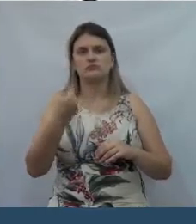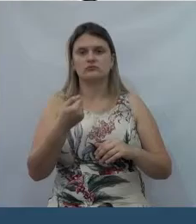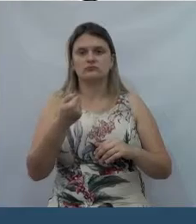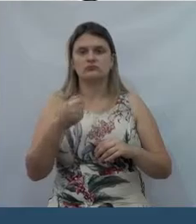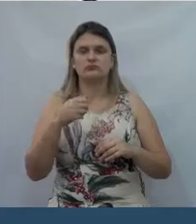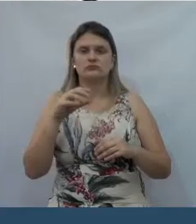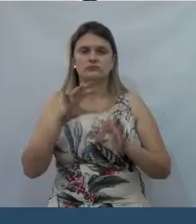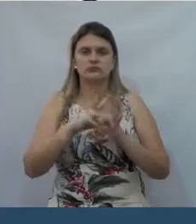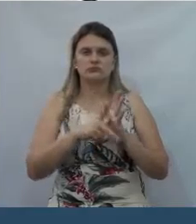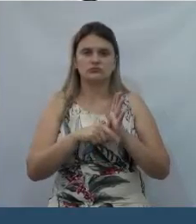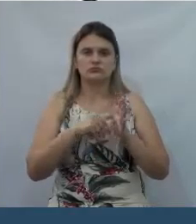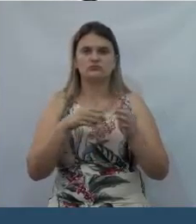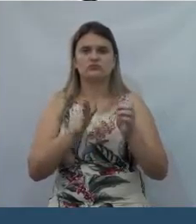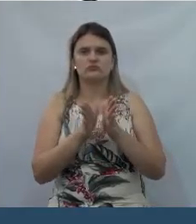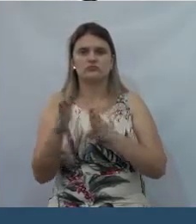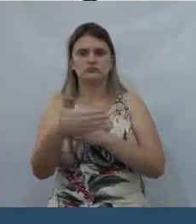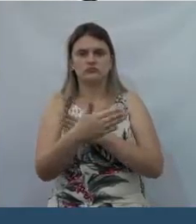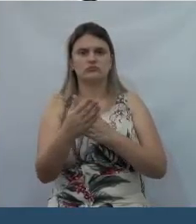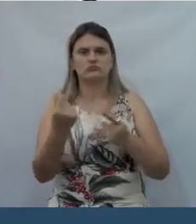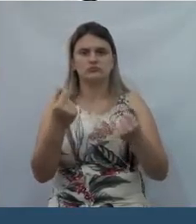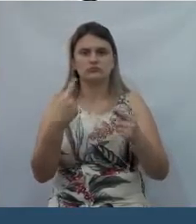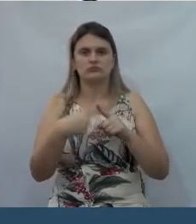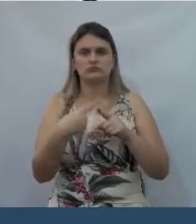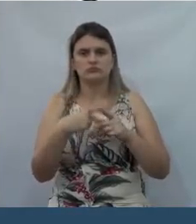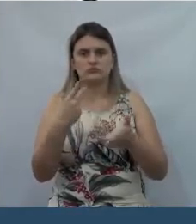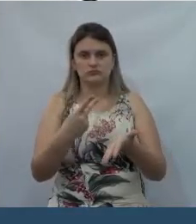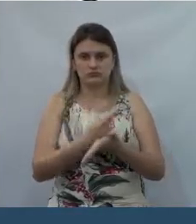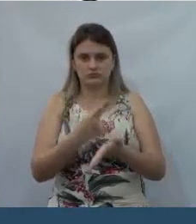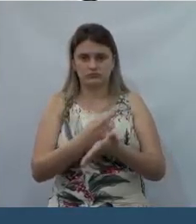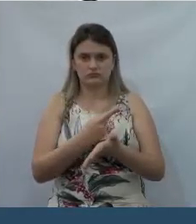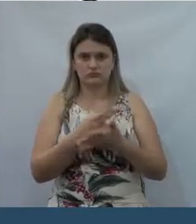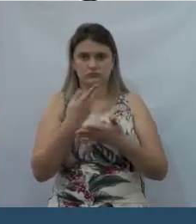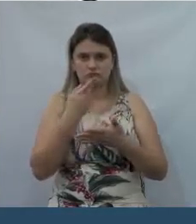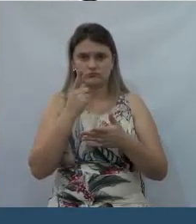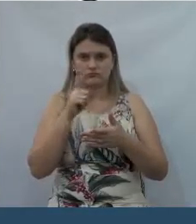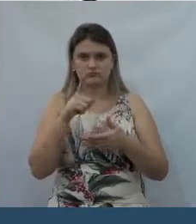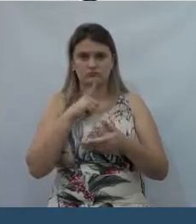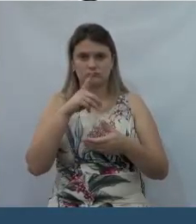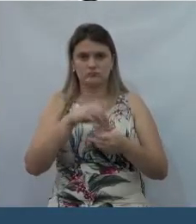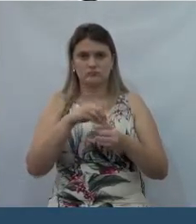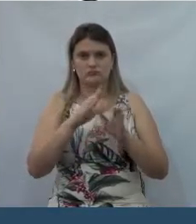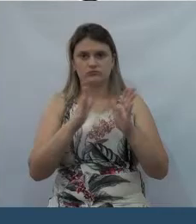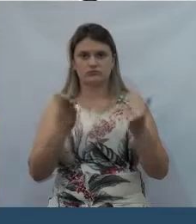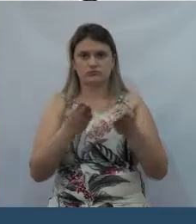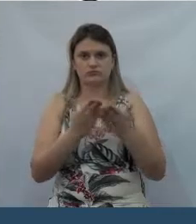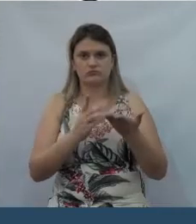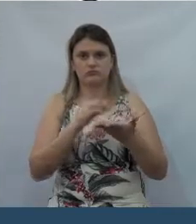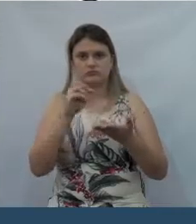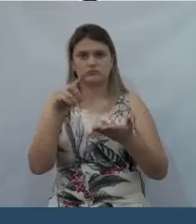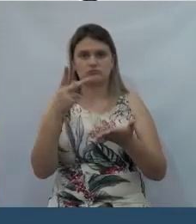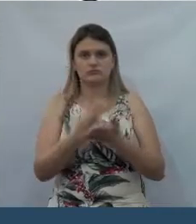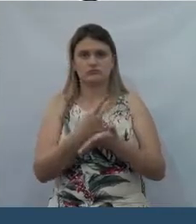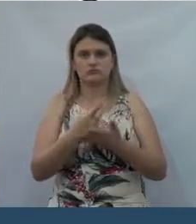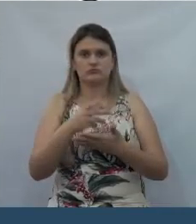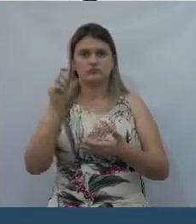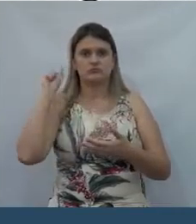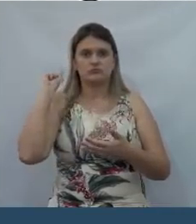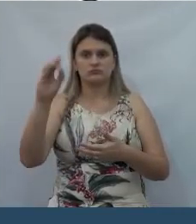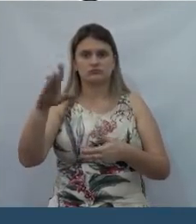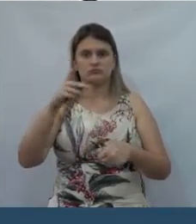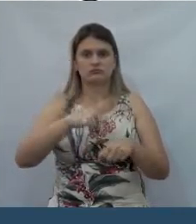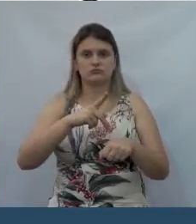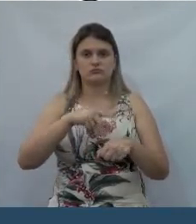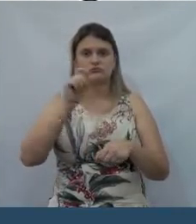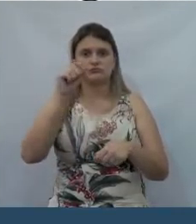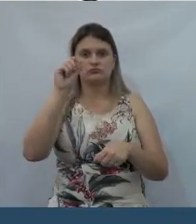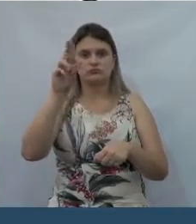em corrupção, em desvio, nada, porque errar, isso é bíblico, né? Errar é humano. Atira a primeira pedra quem nunca